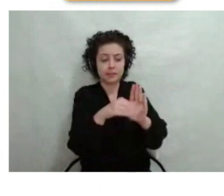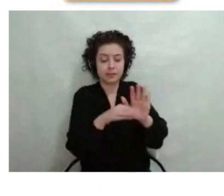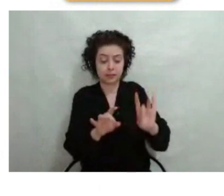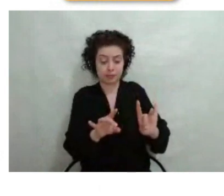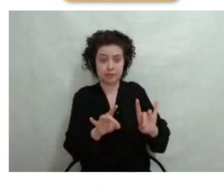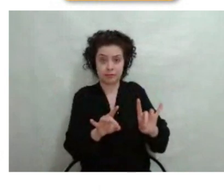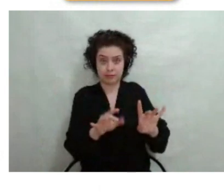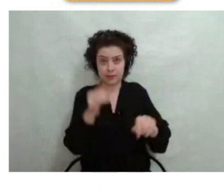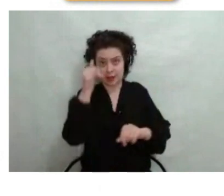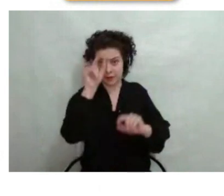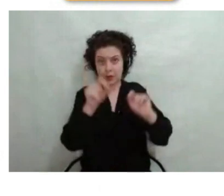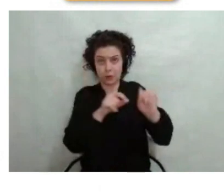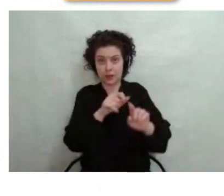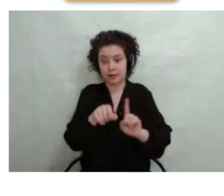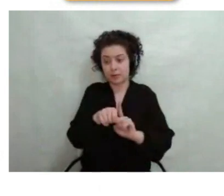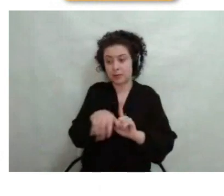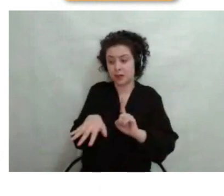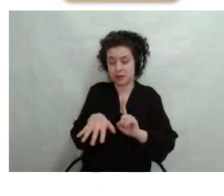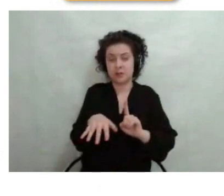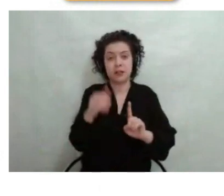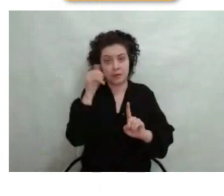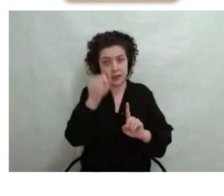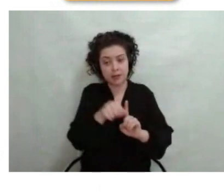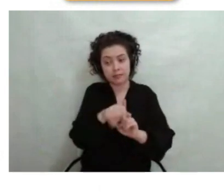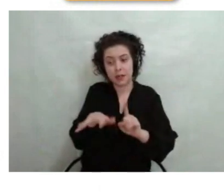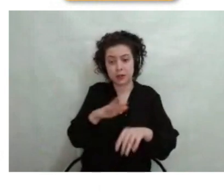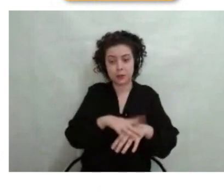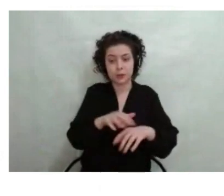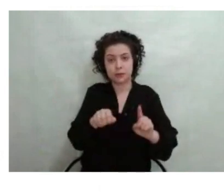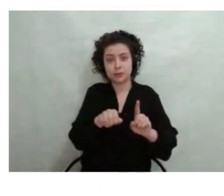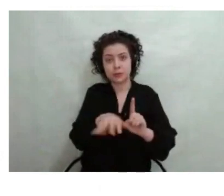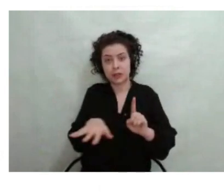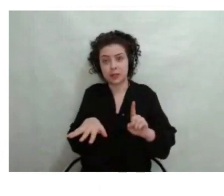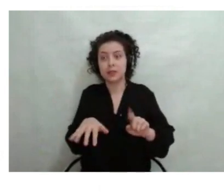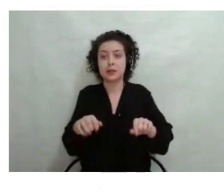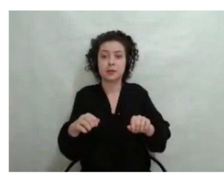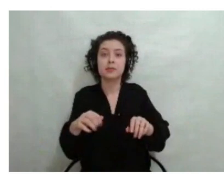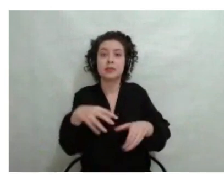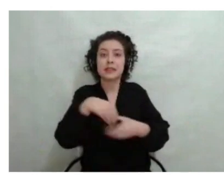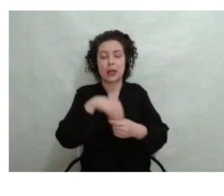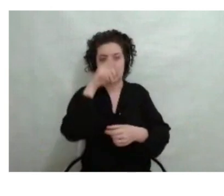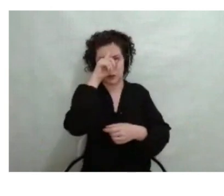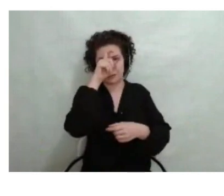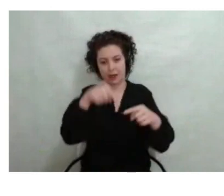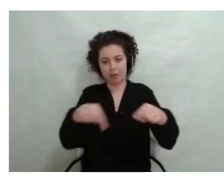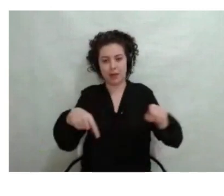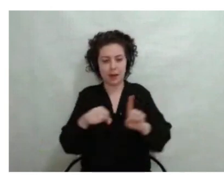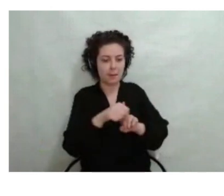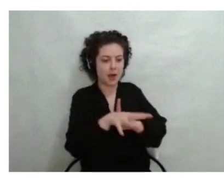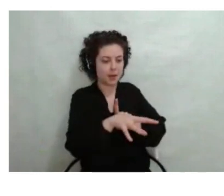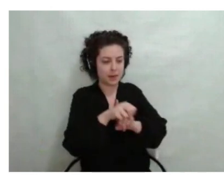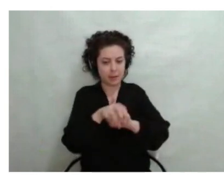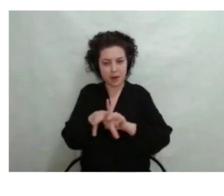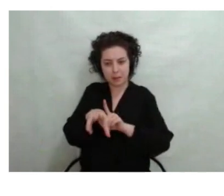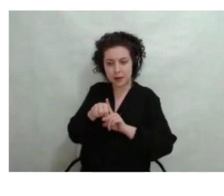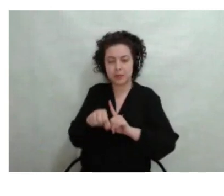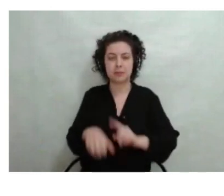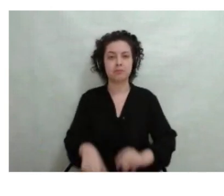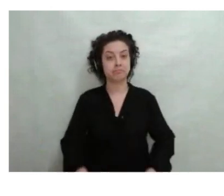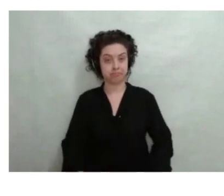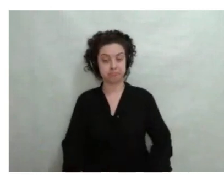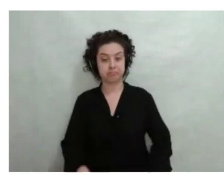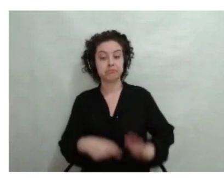evitando a contaminação cruzada intra-hospitalar. Então, foi esse o nosso cronograma, mas ao lado